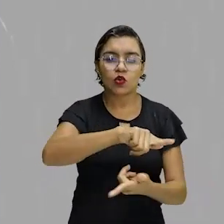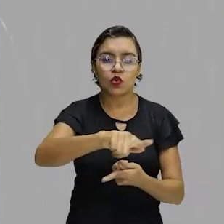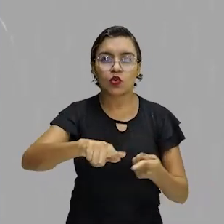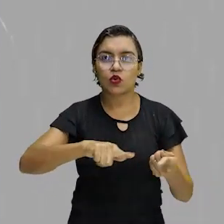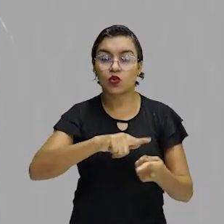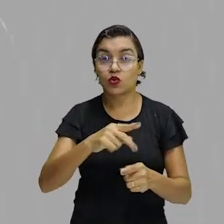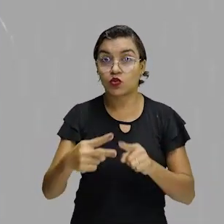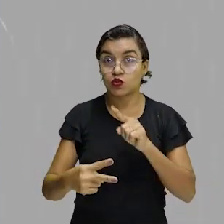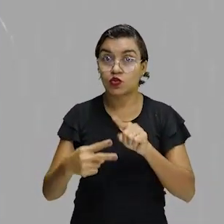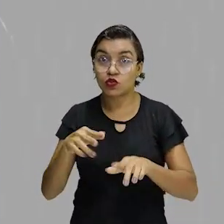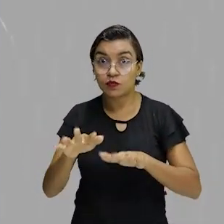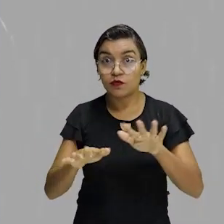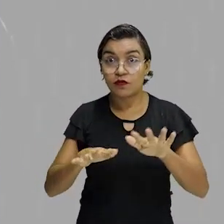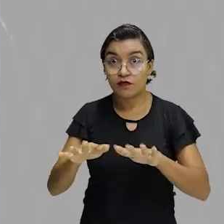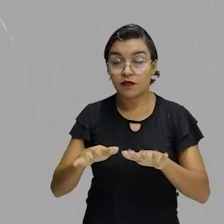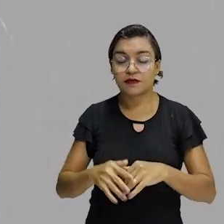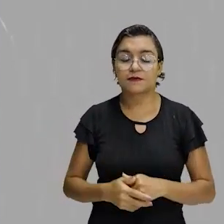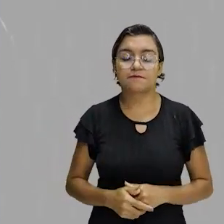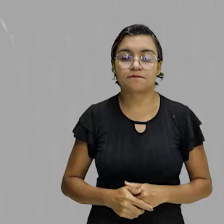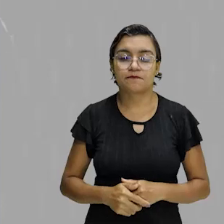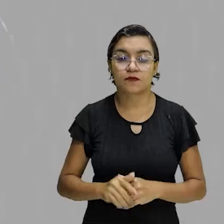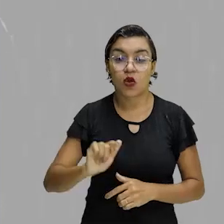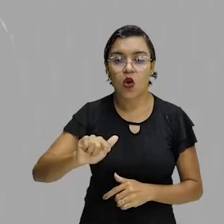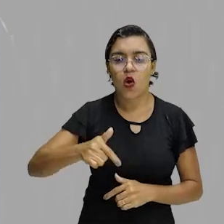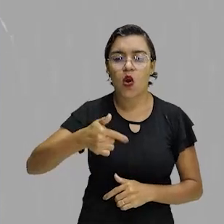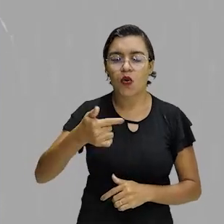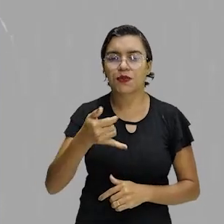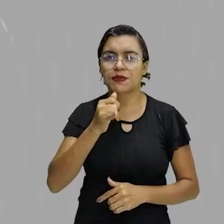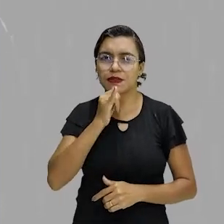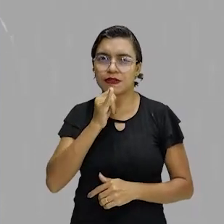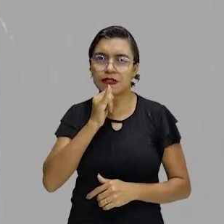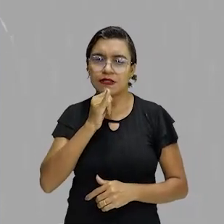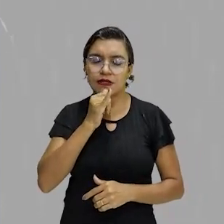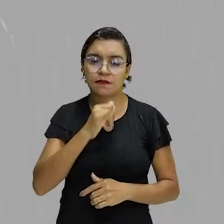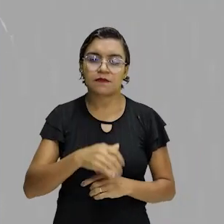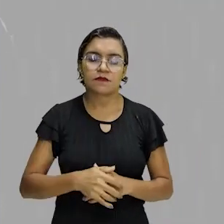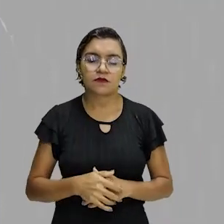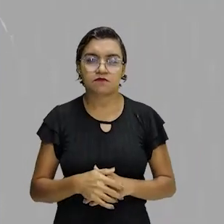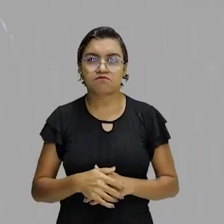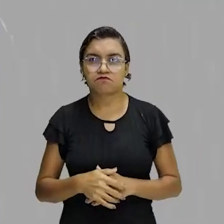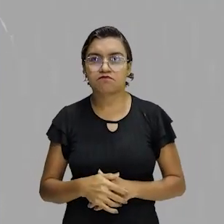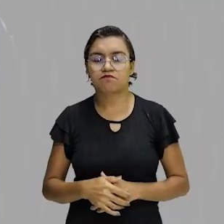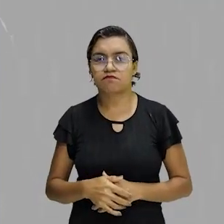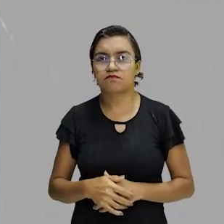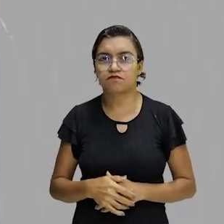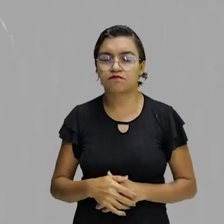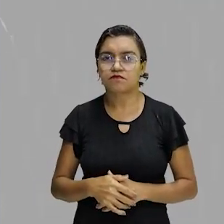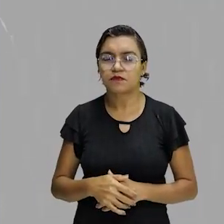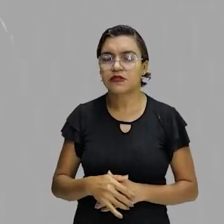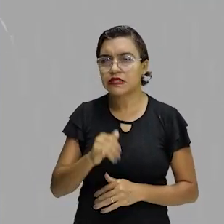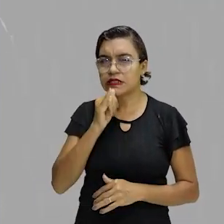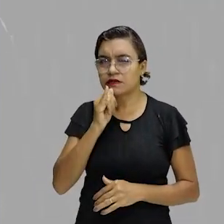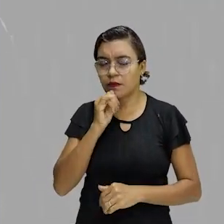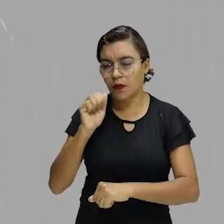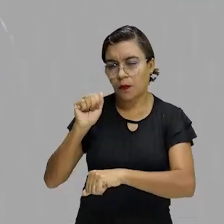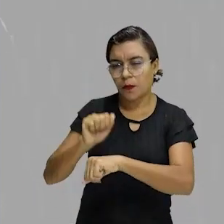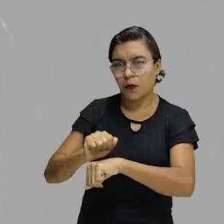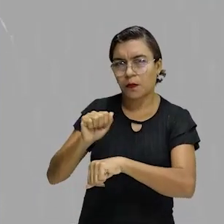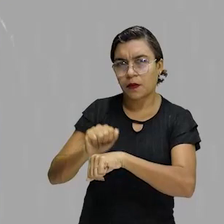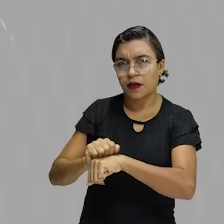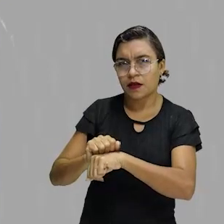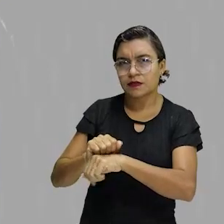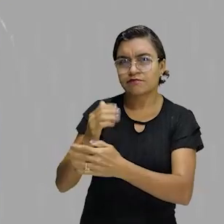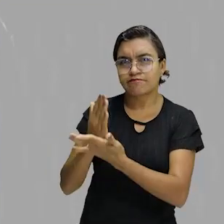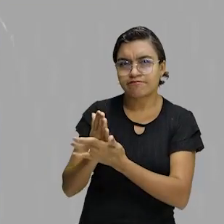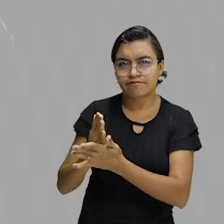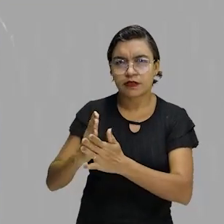movimentos ambientalistas. Agora eu vou citar outros exemplos que são ligados ao combate à pobreza. São movimentos